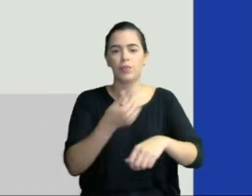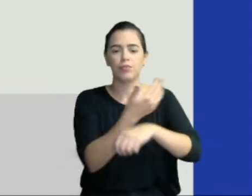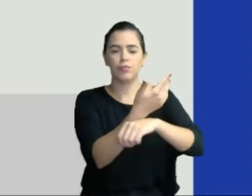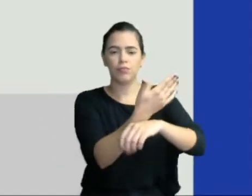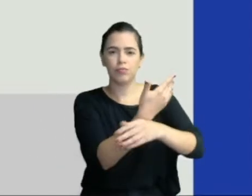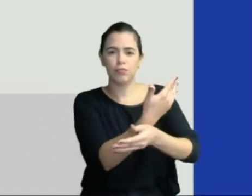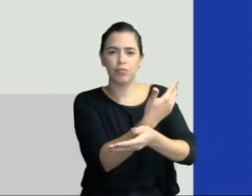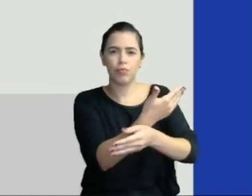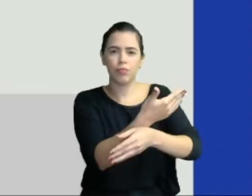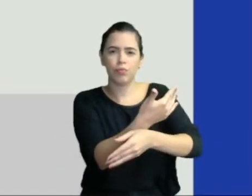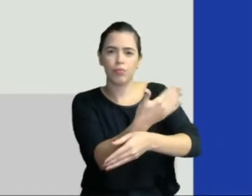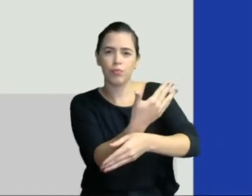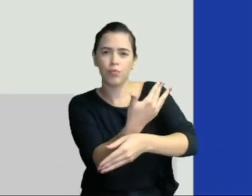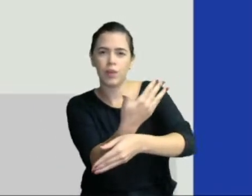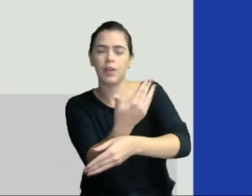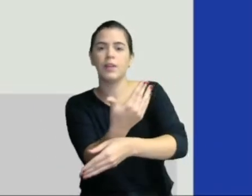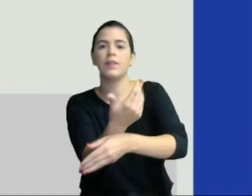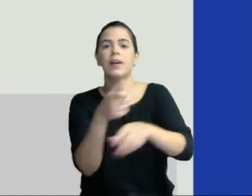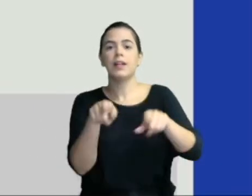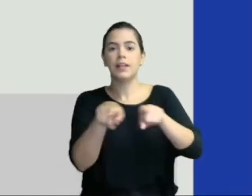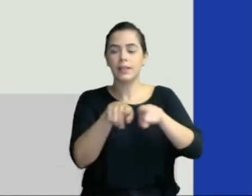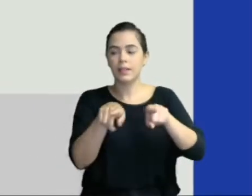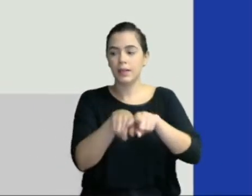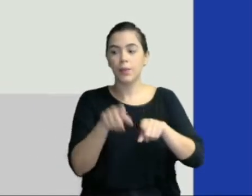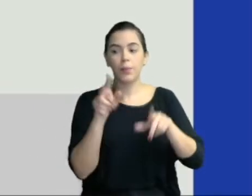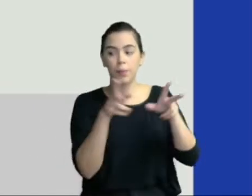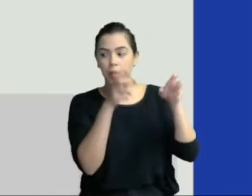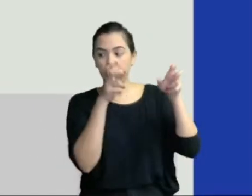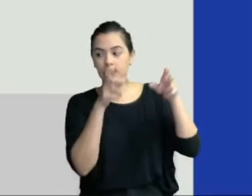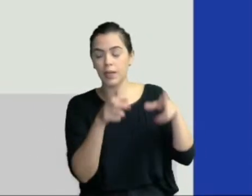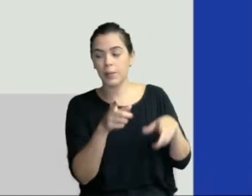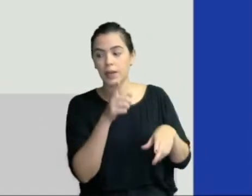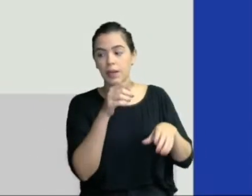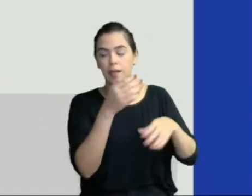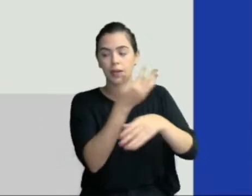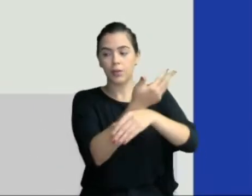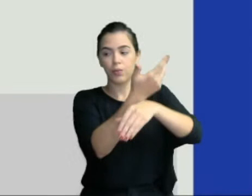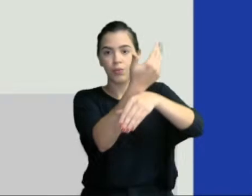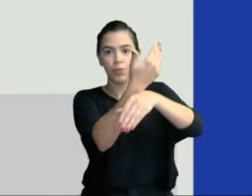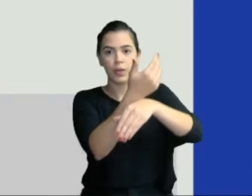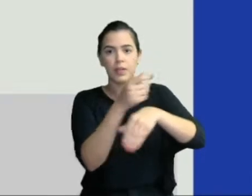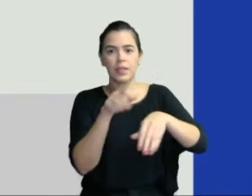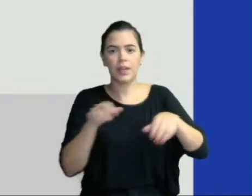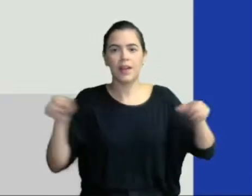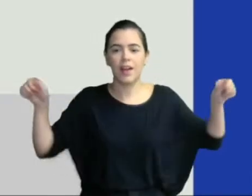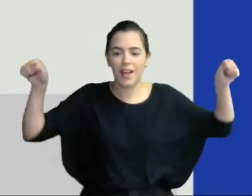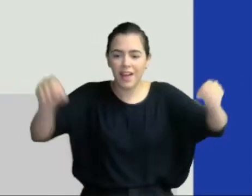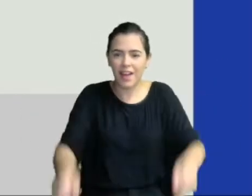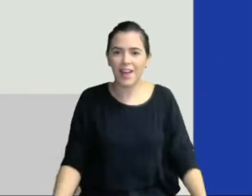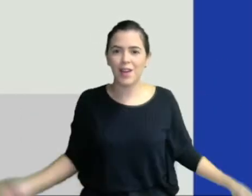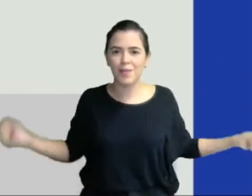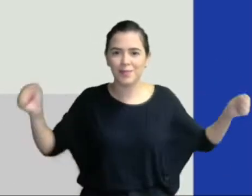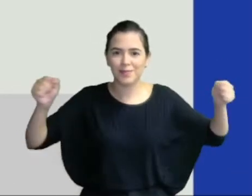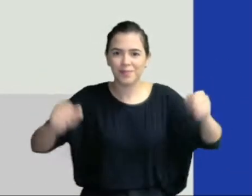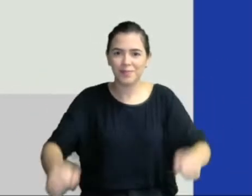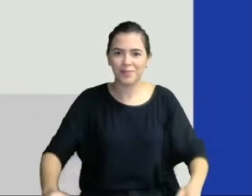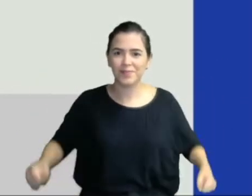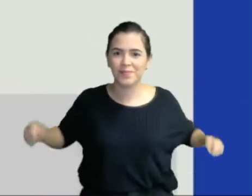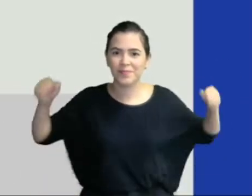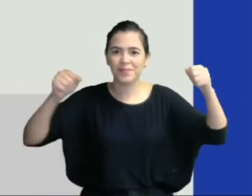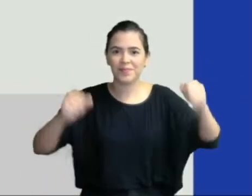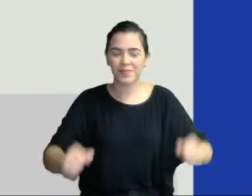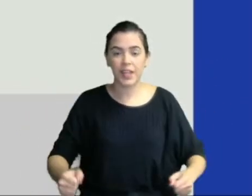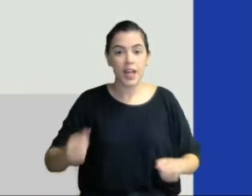gente vê, perceba aqui que embaixo dessas velas tem como se fosse um monte de remo, né? Aqui, ó. Antigamente